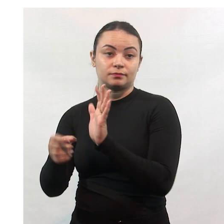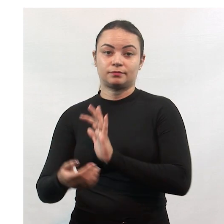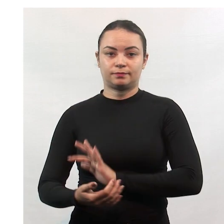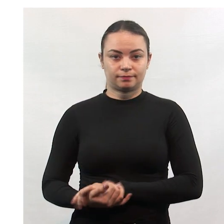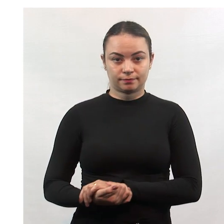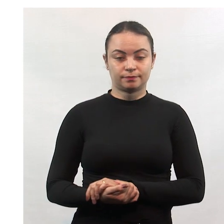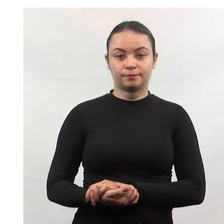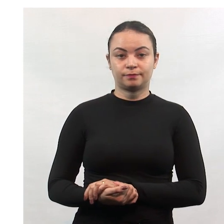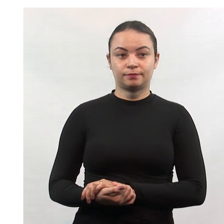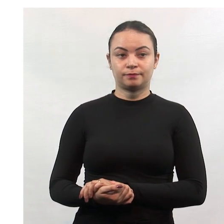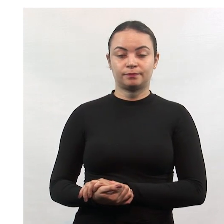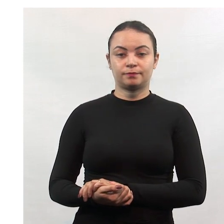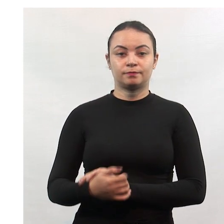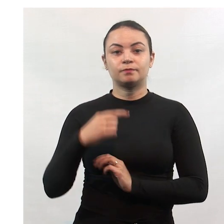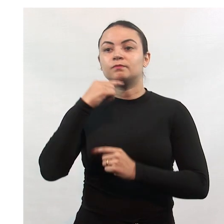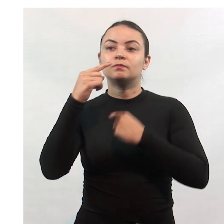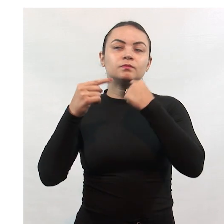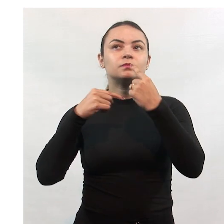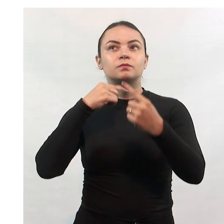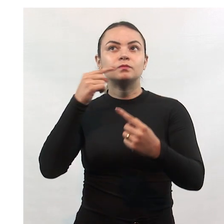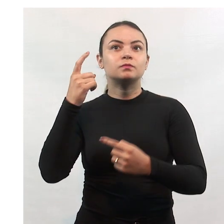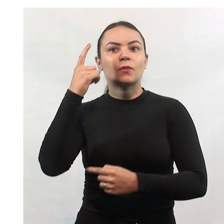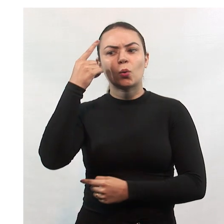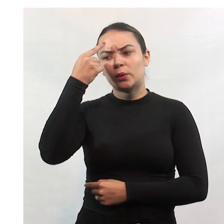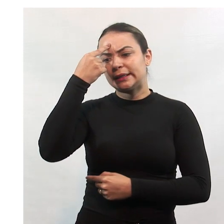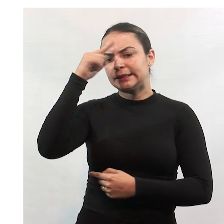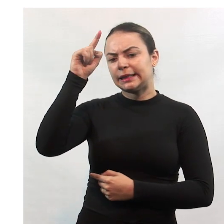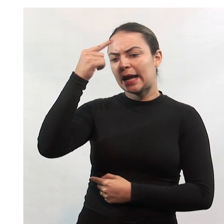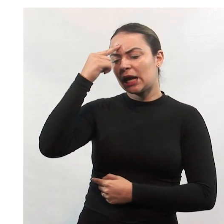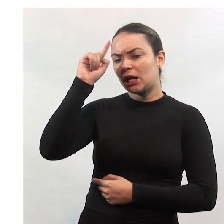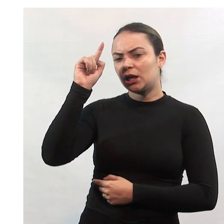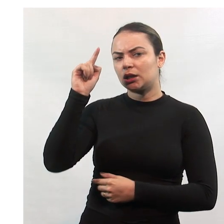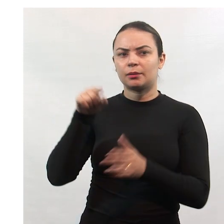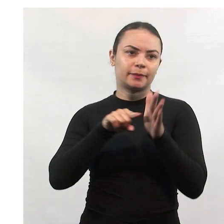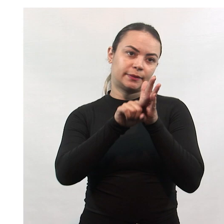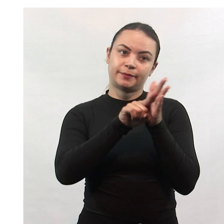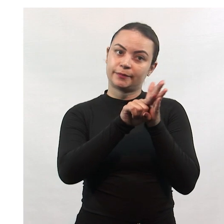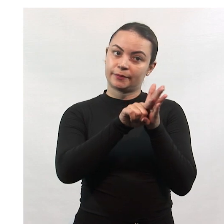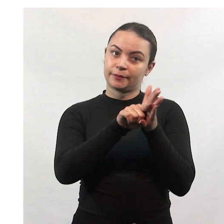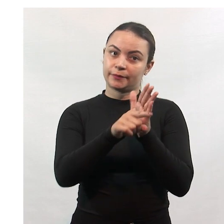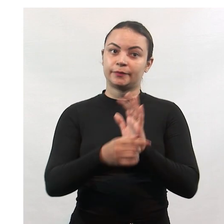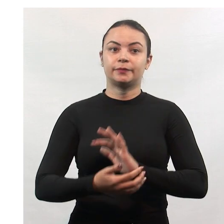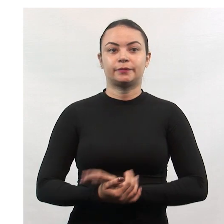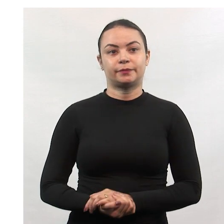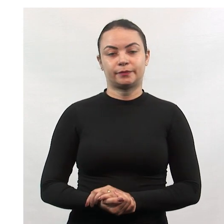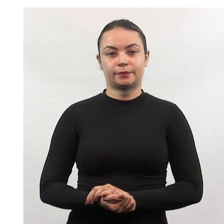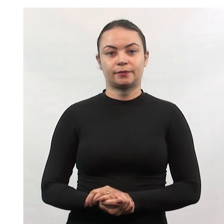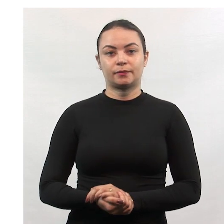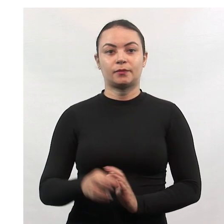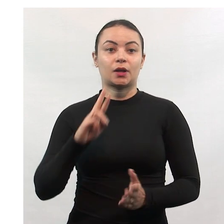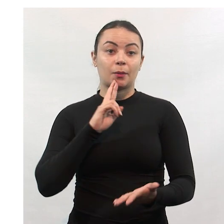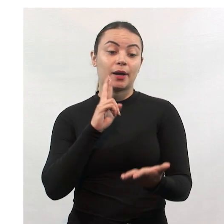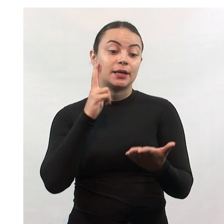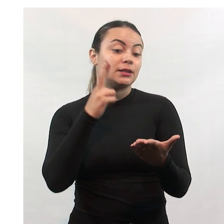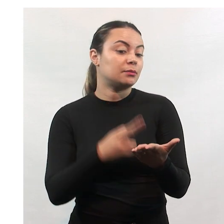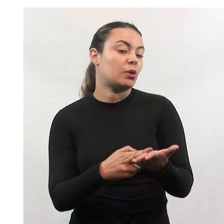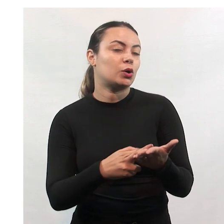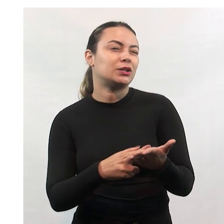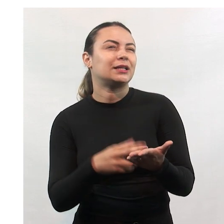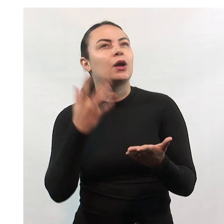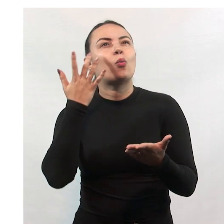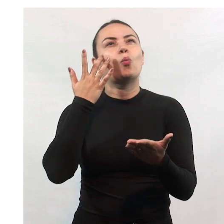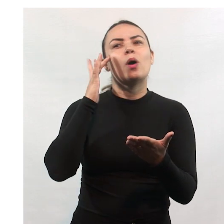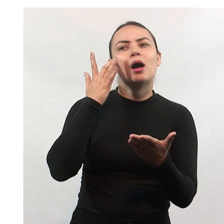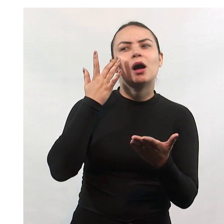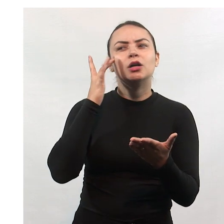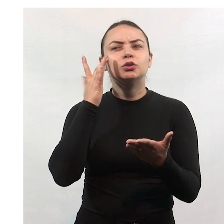eventualmente as hipóteses, né, relacionadas a esse problema de pesquisa, tá? O que é uma hipótese? É uma resposta